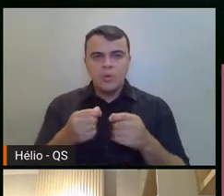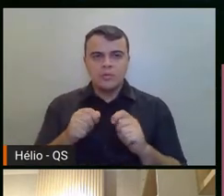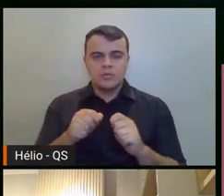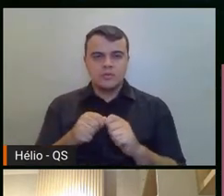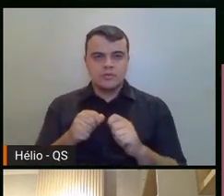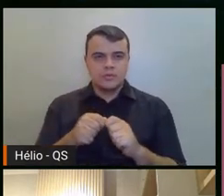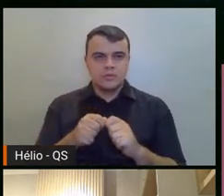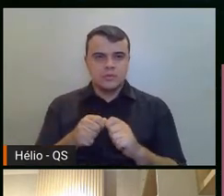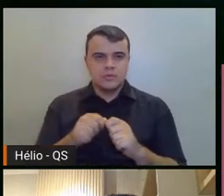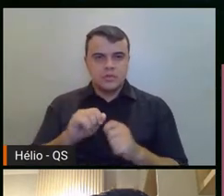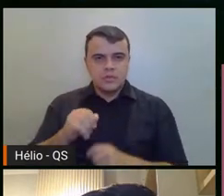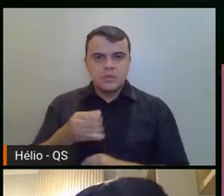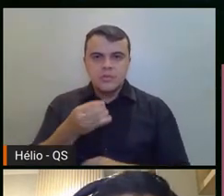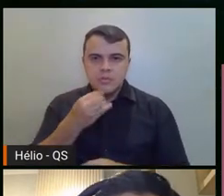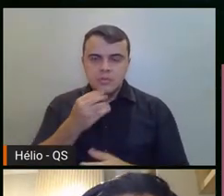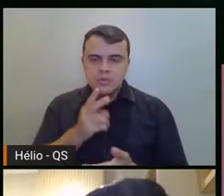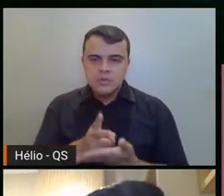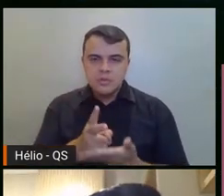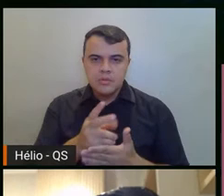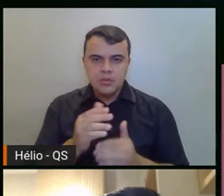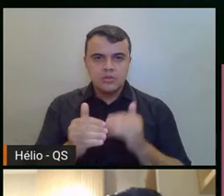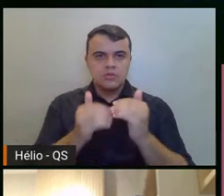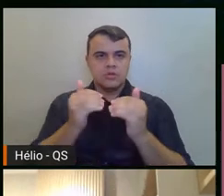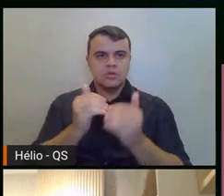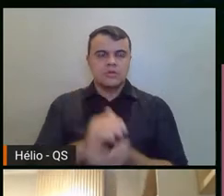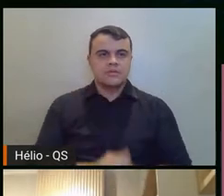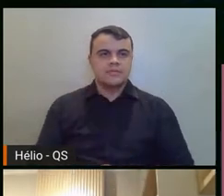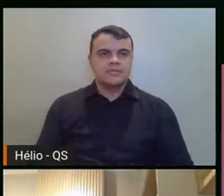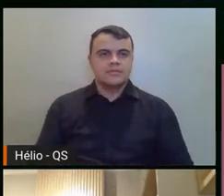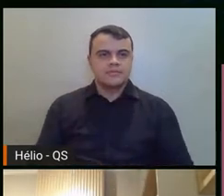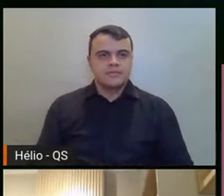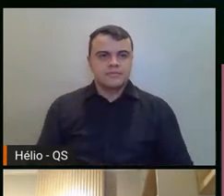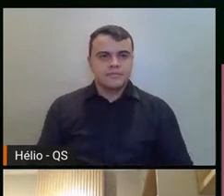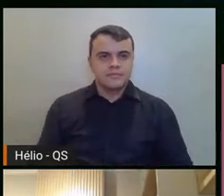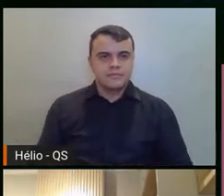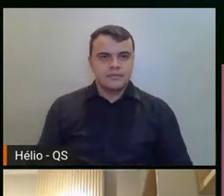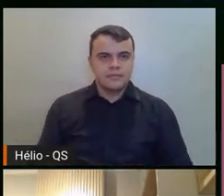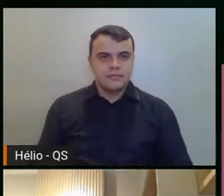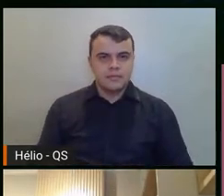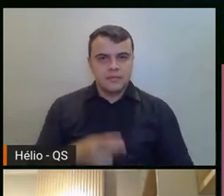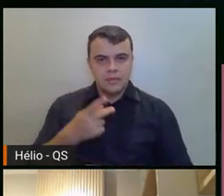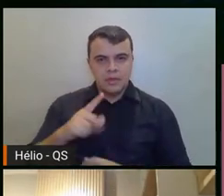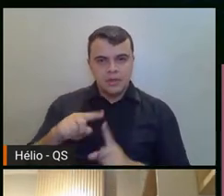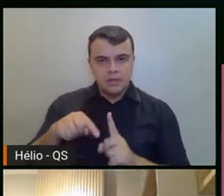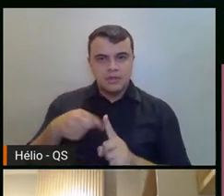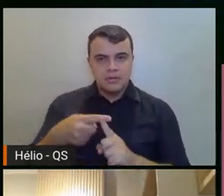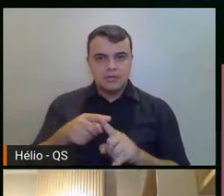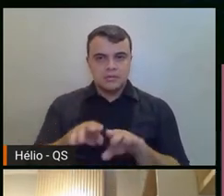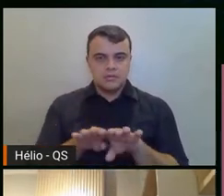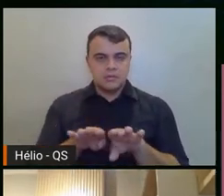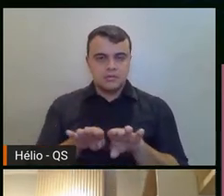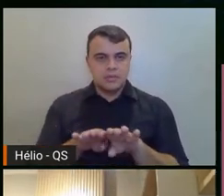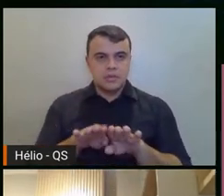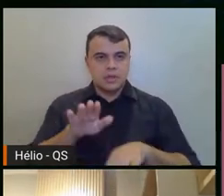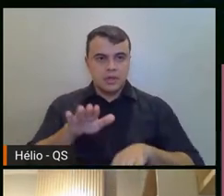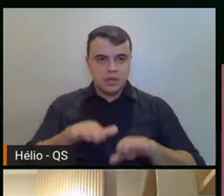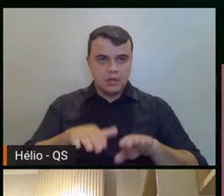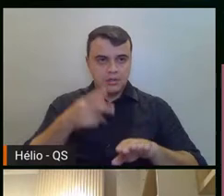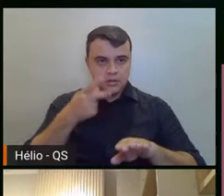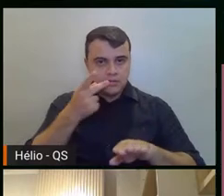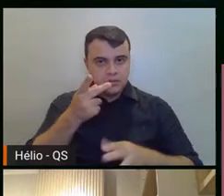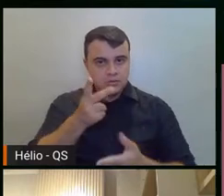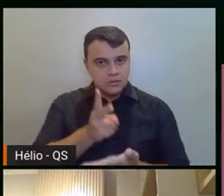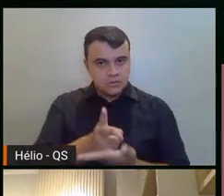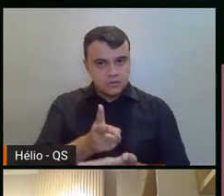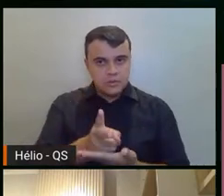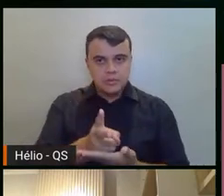aproveitar o máximo dessa jornada na prática só complementando assim uma coisa que eu sempre falo né então